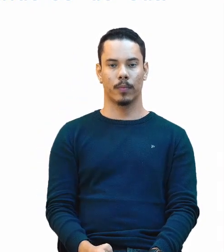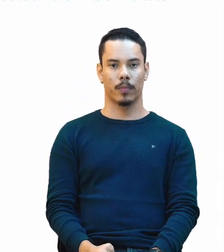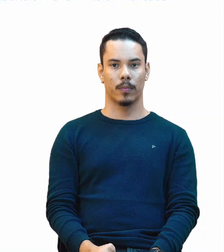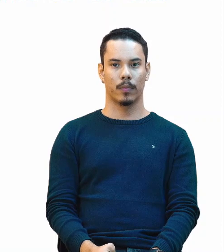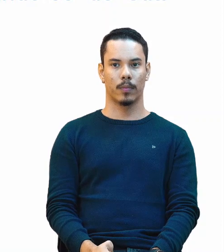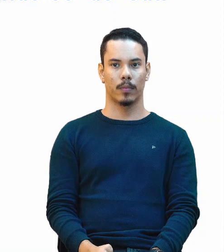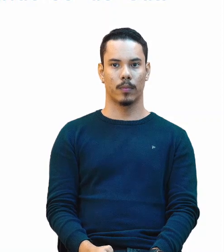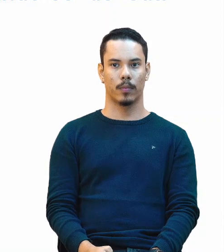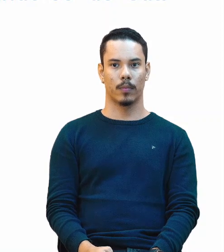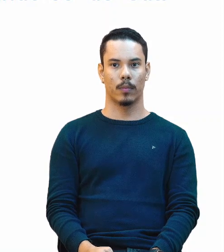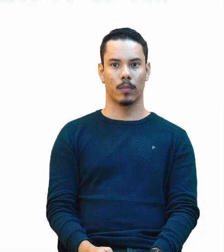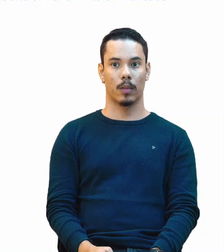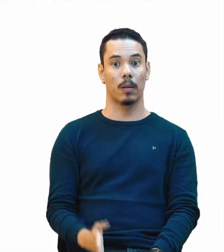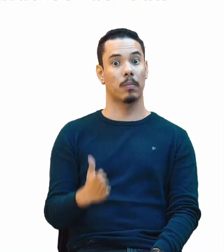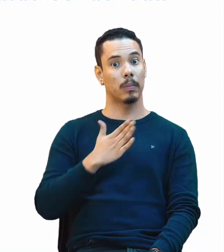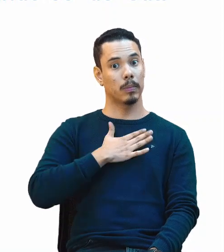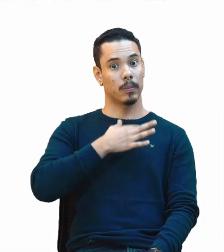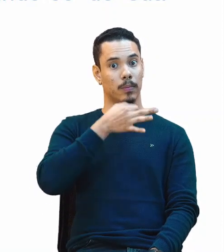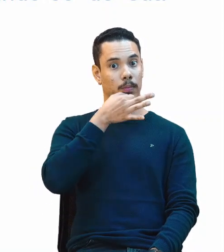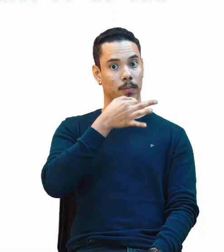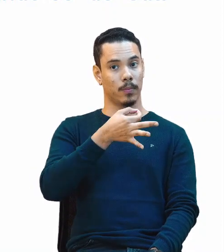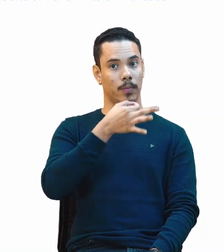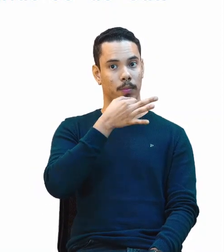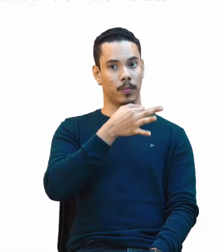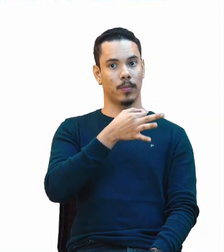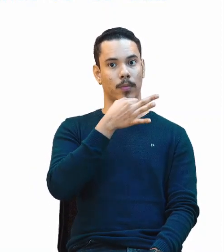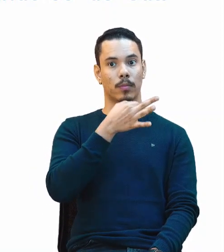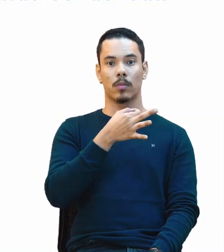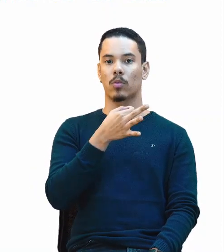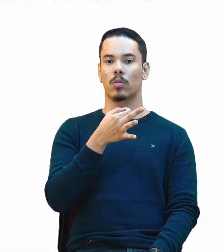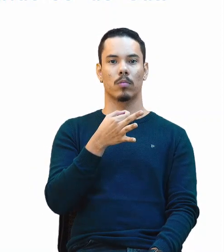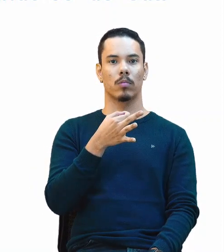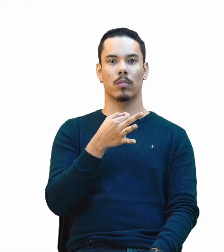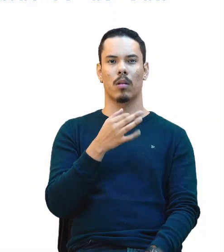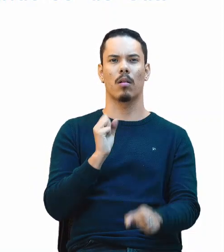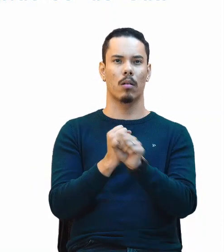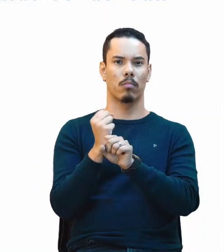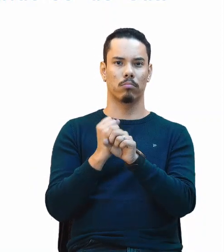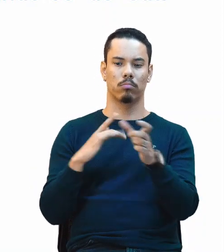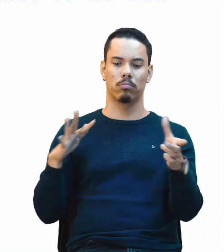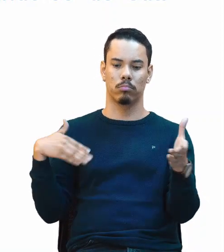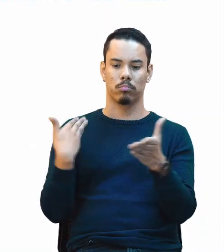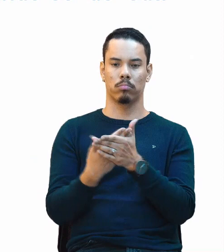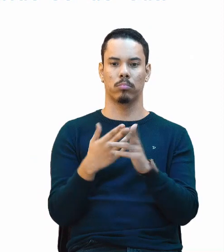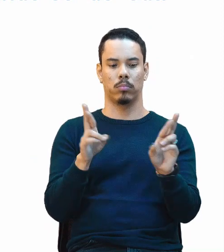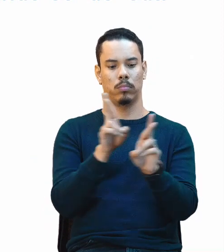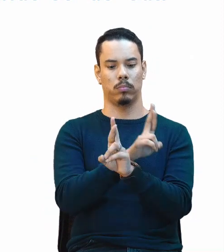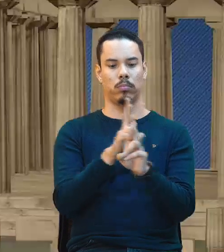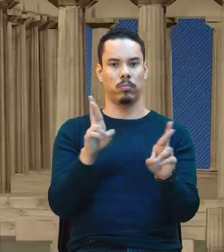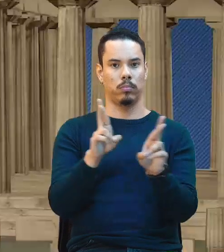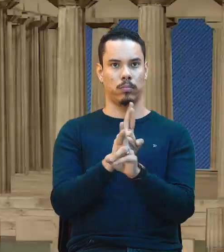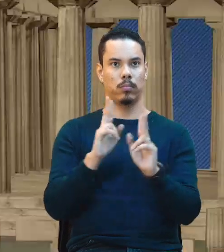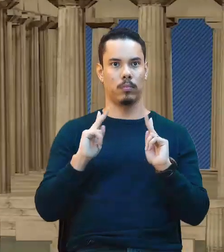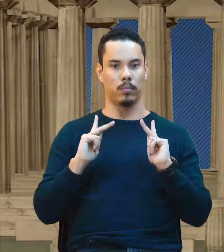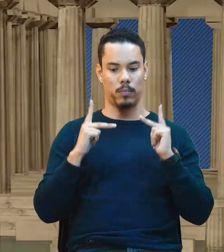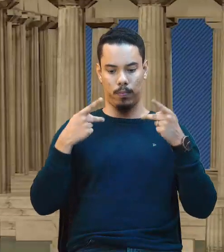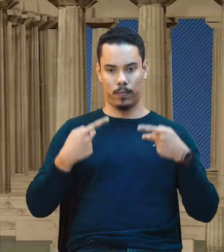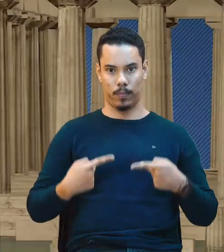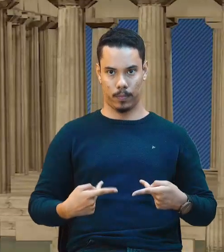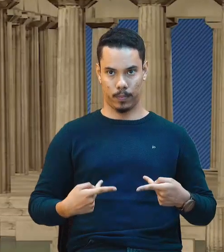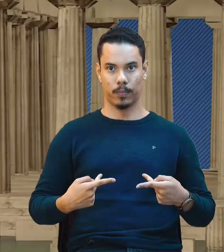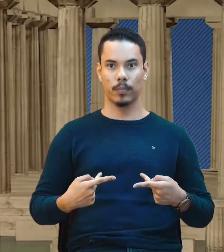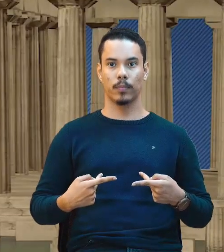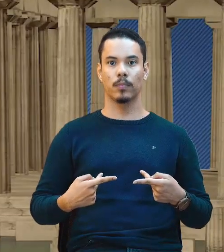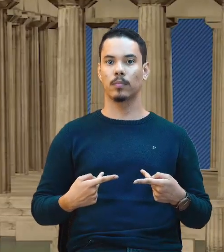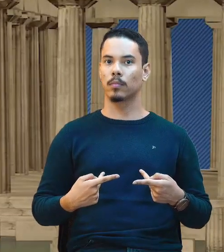Ó, gente, eu, na minha opinião, veja bem, em todos os âmbitos do relacionamento humano, ou seja, vem aqui comigo, em